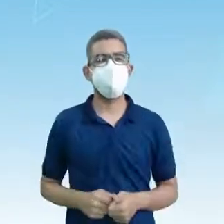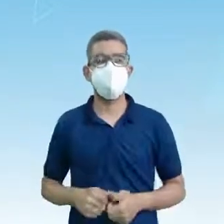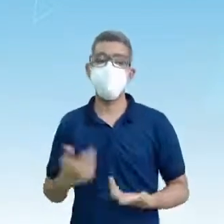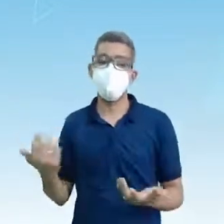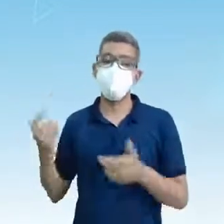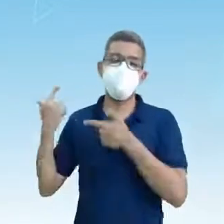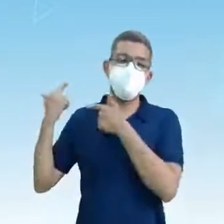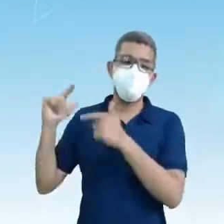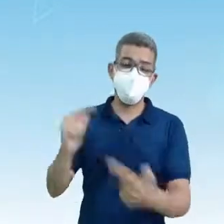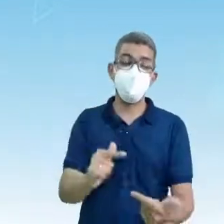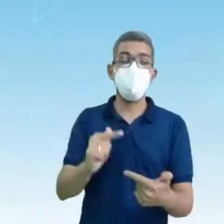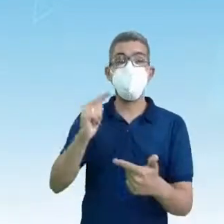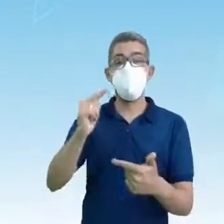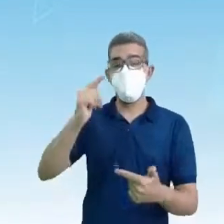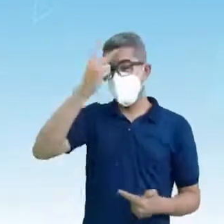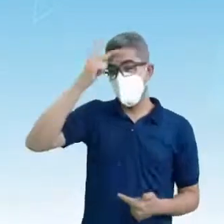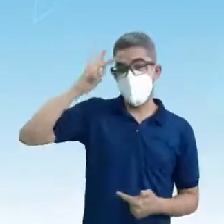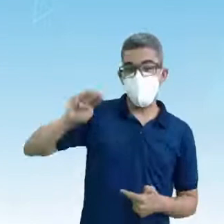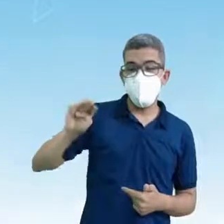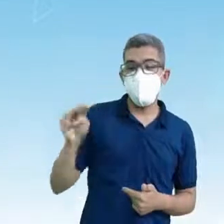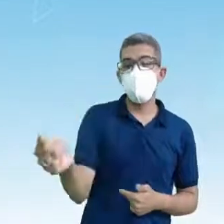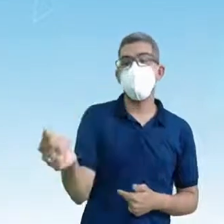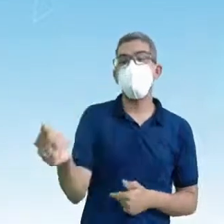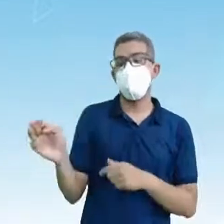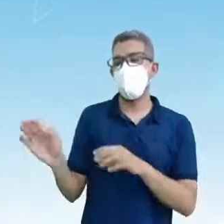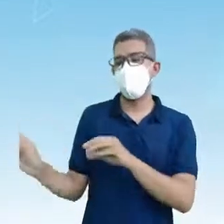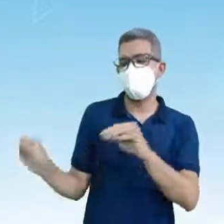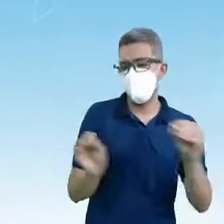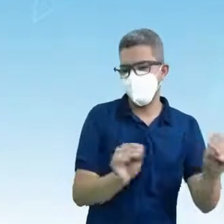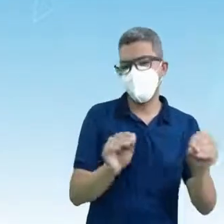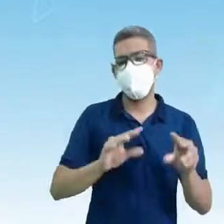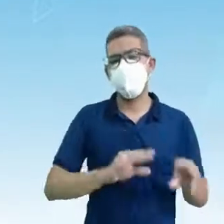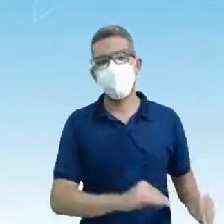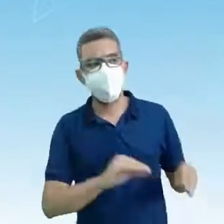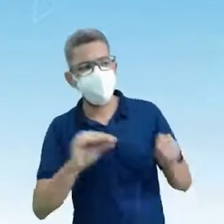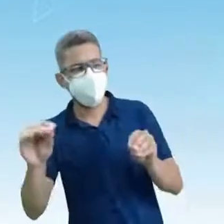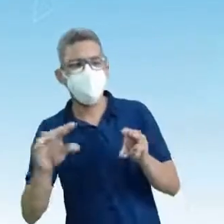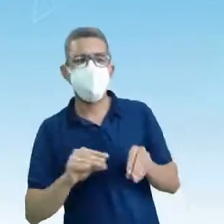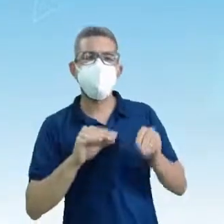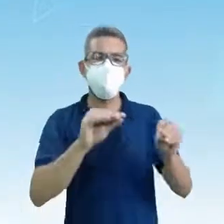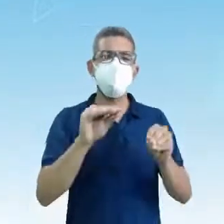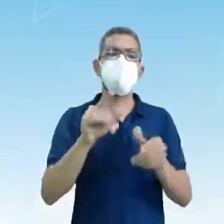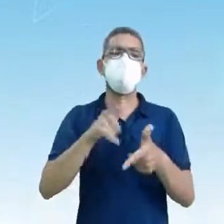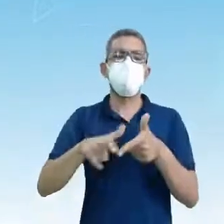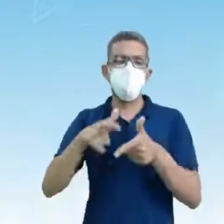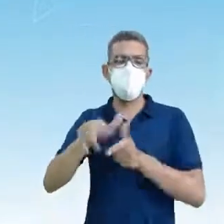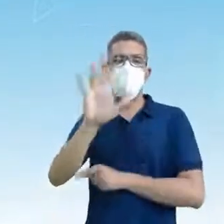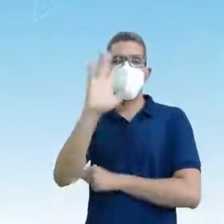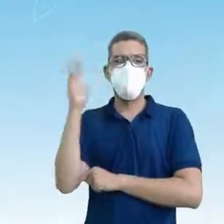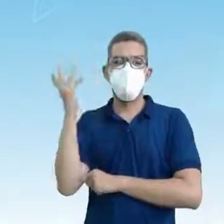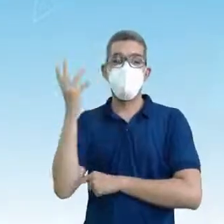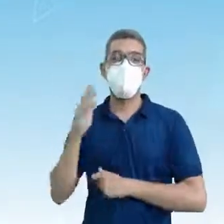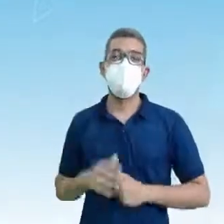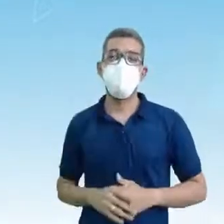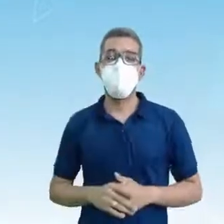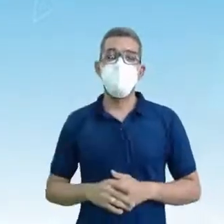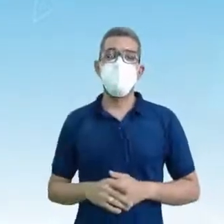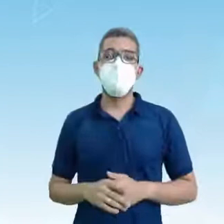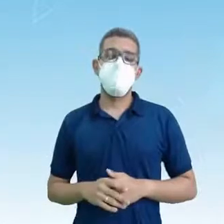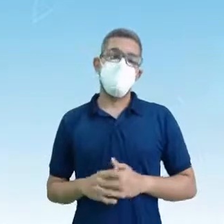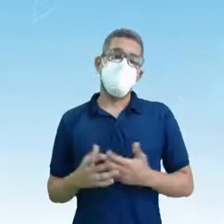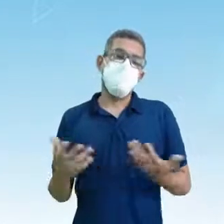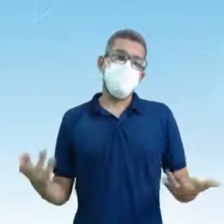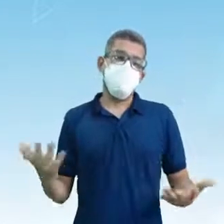anos, milhões de pessoas foram deslocadas por desastres ambientais, muitos